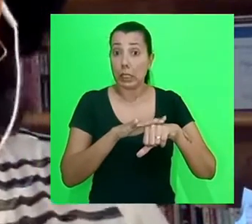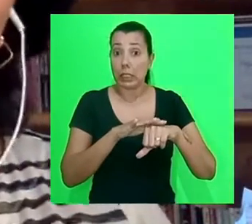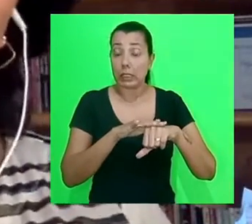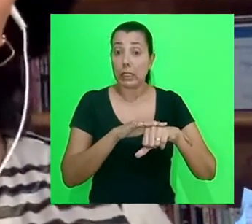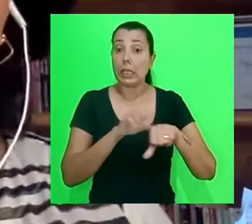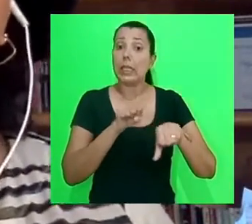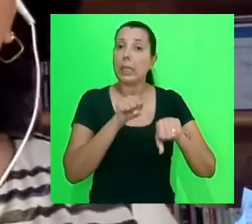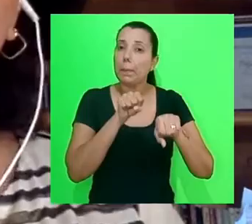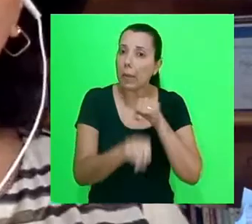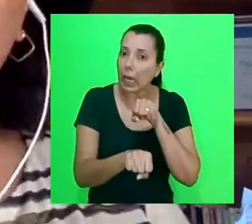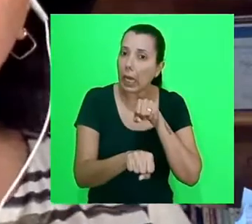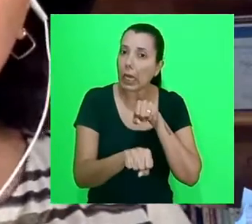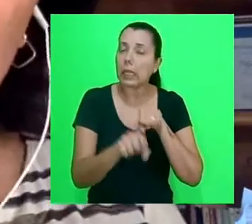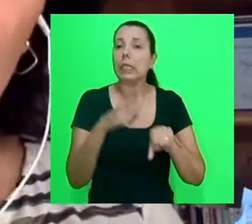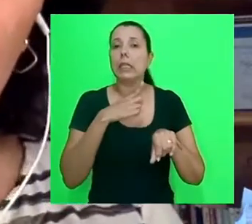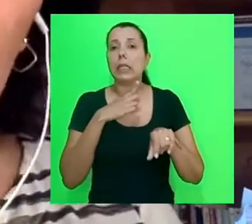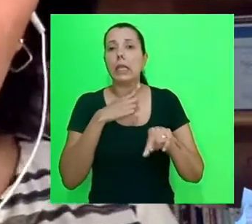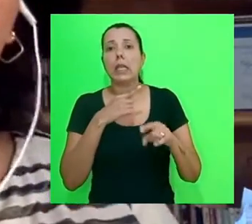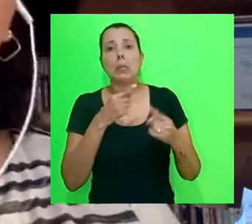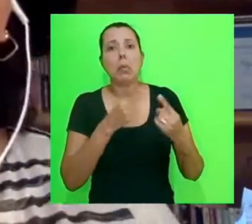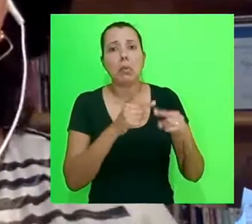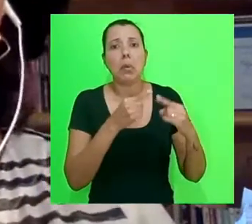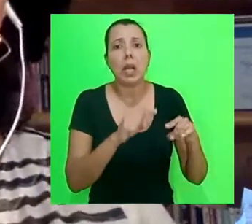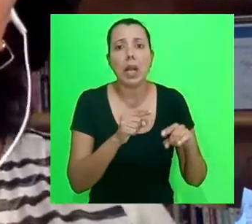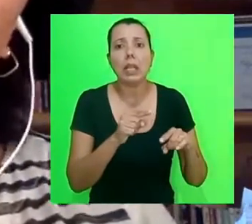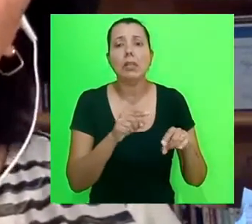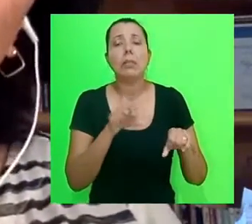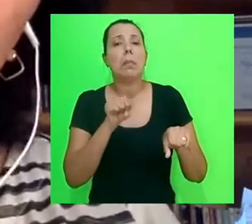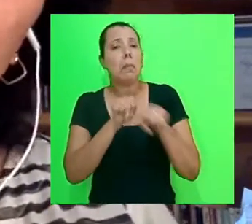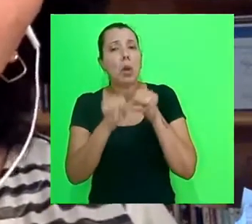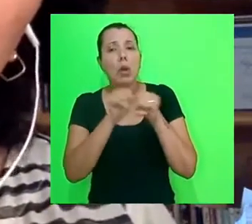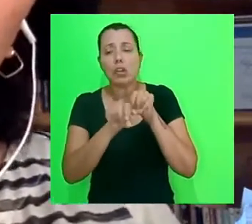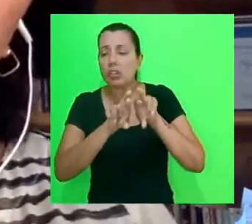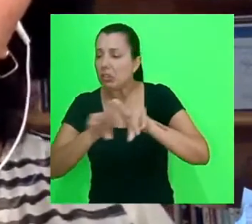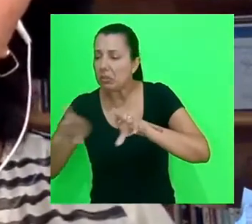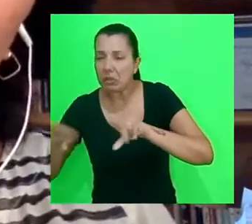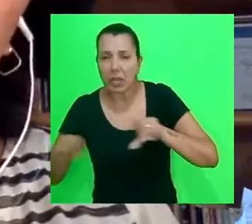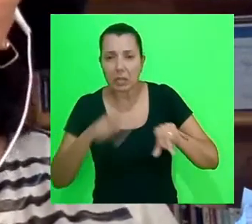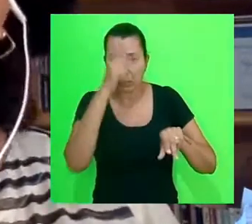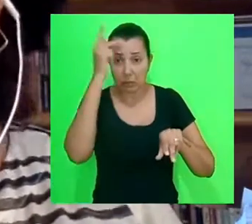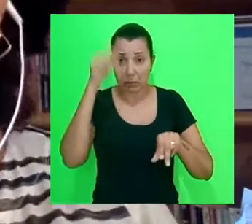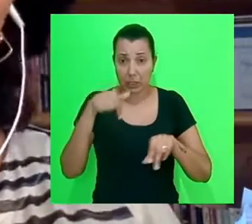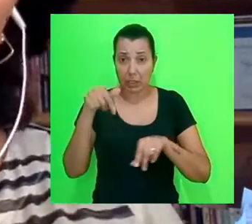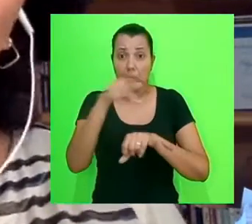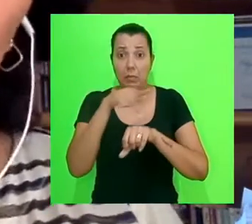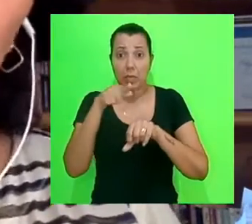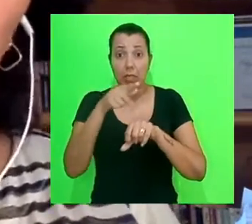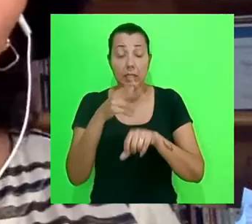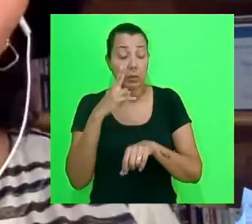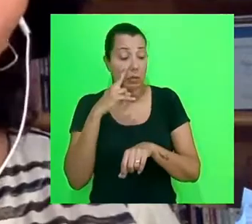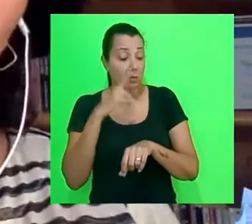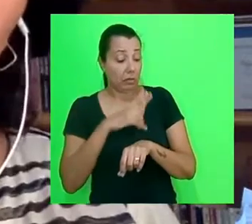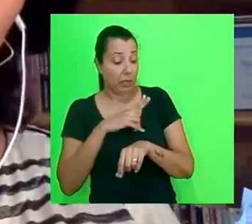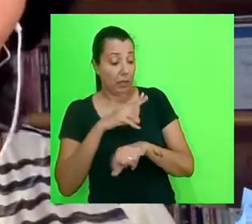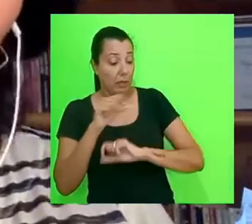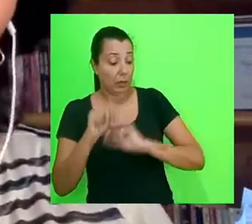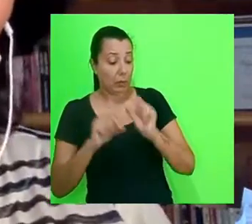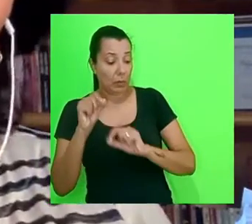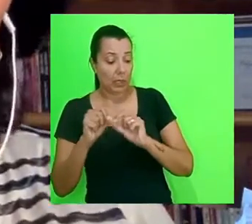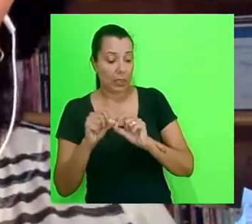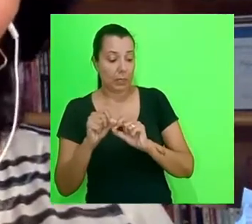mulheres pobres, é a cara de mulheres negras, ou seja, da população que não tem os seus direitos